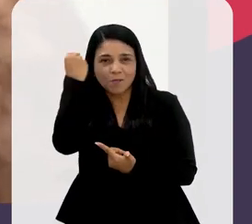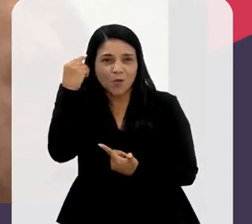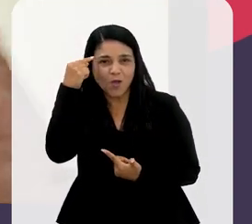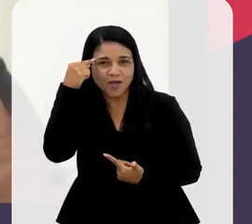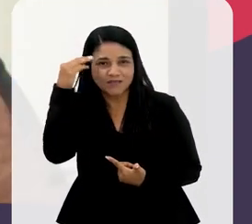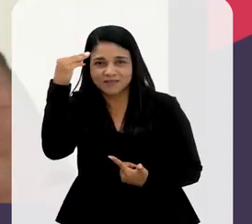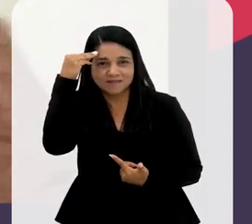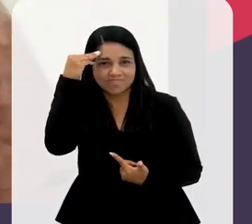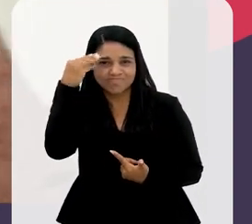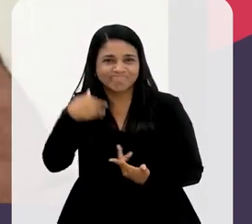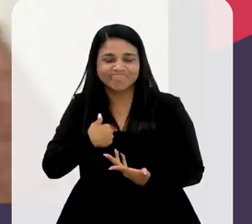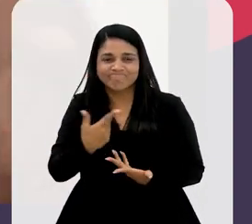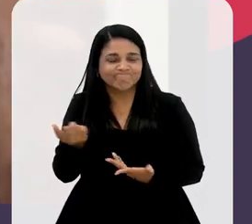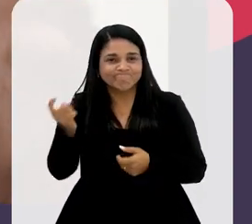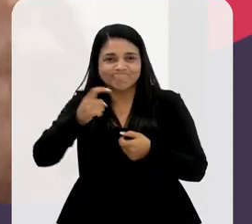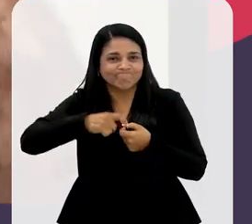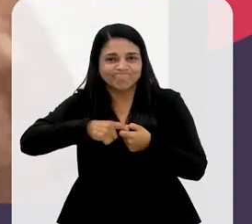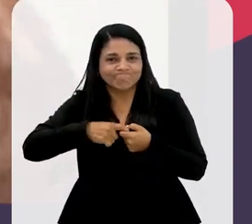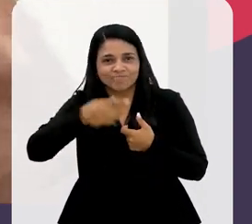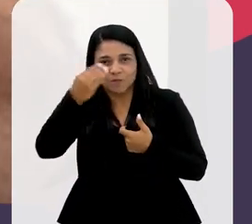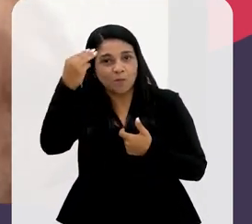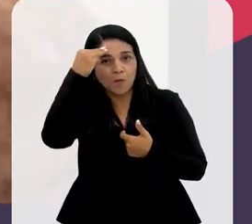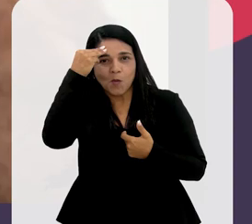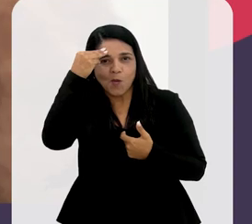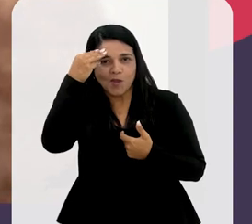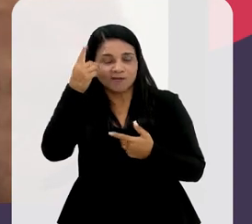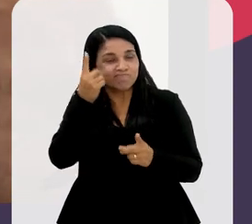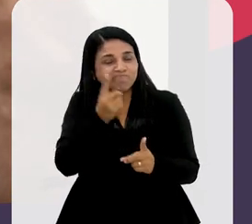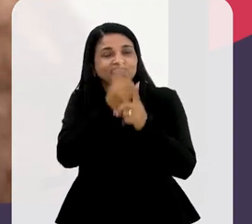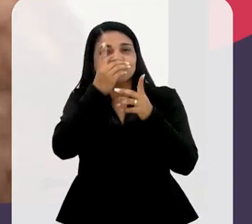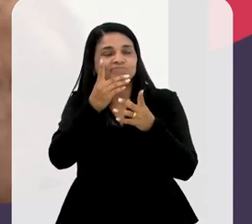mais essa memória. E isso não voltou ainda. Eu não consigo até